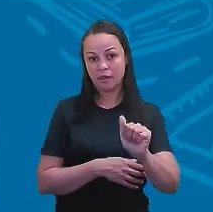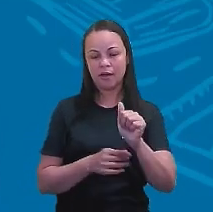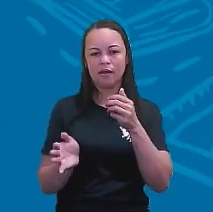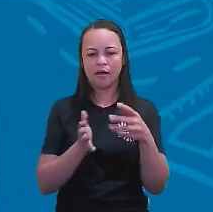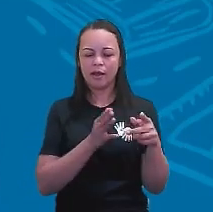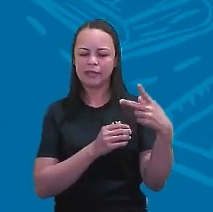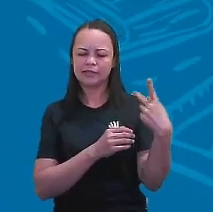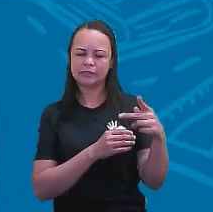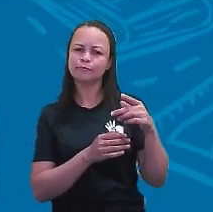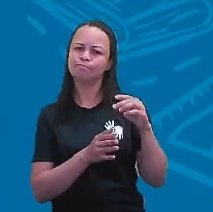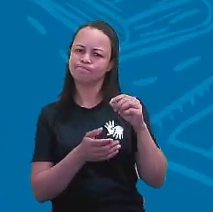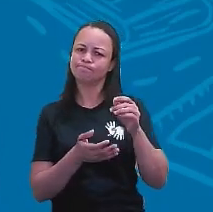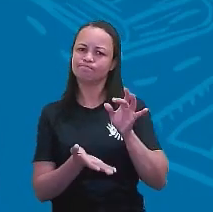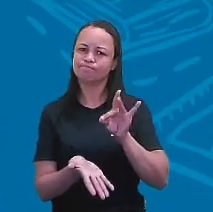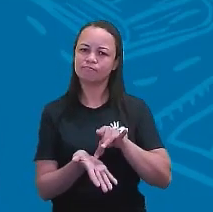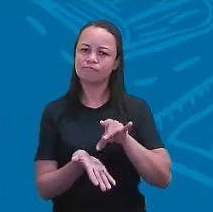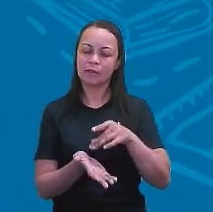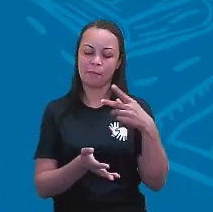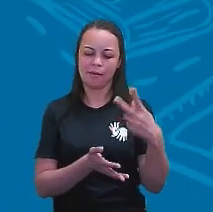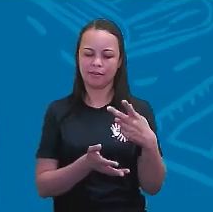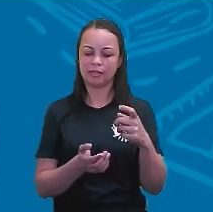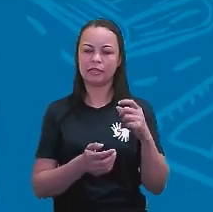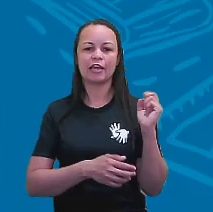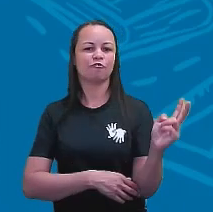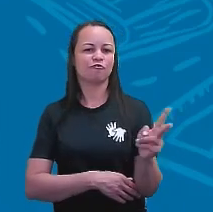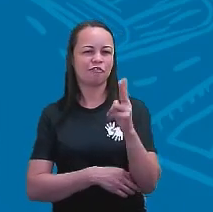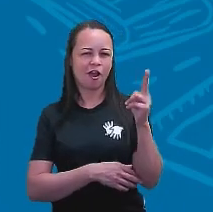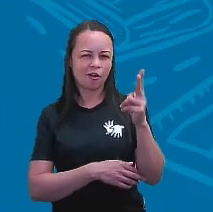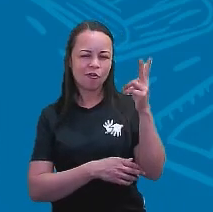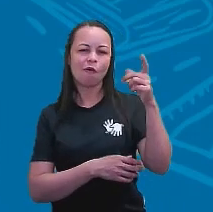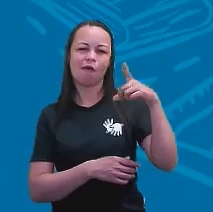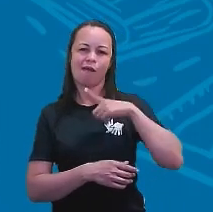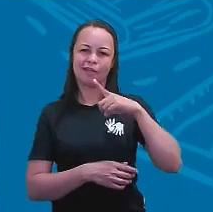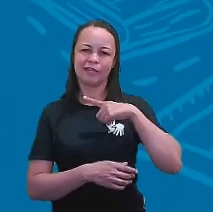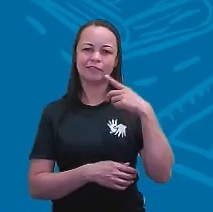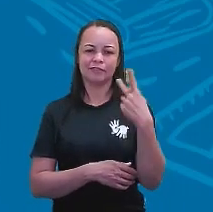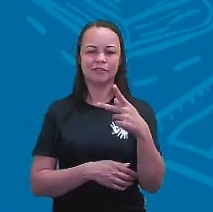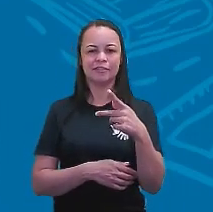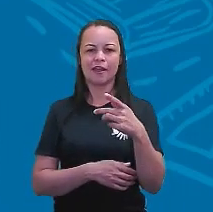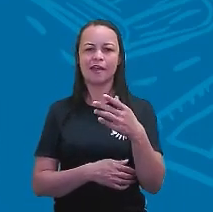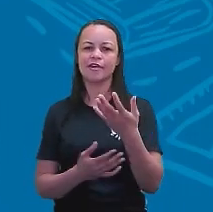exatamente aí para mostrar o valor que ele tinha, esse talento